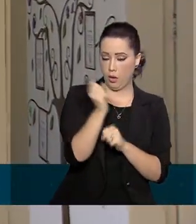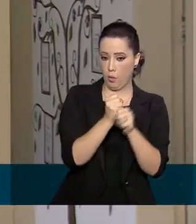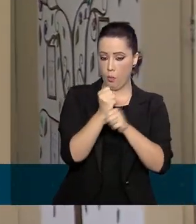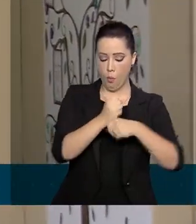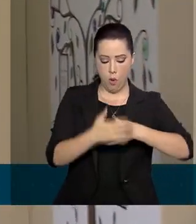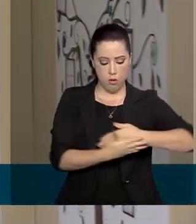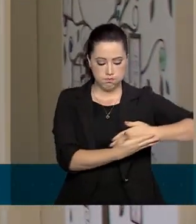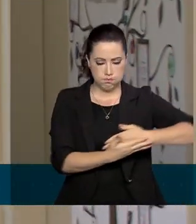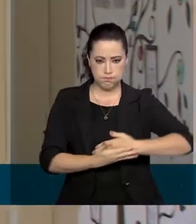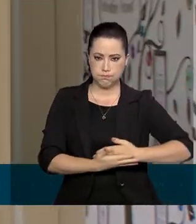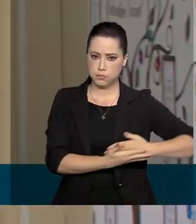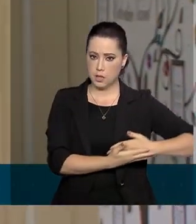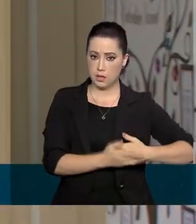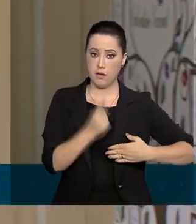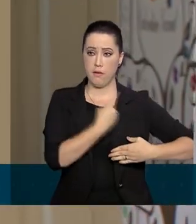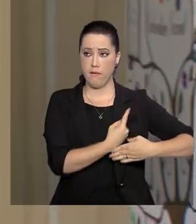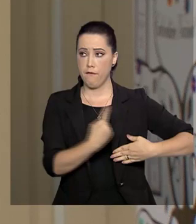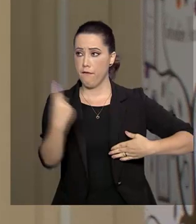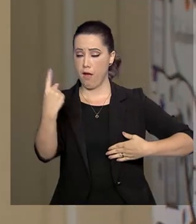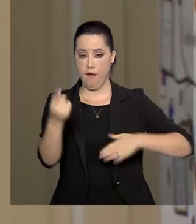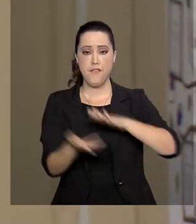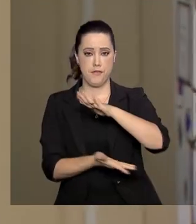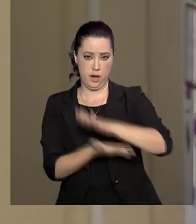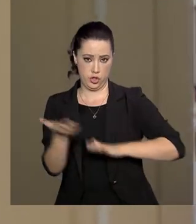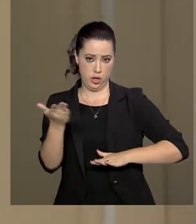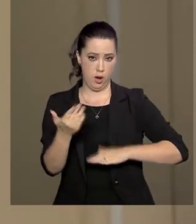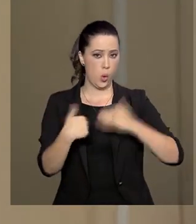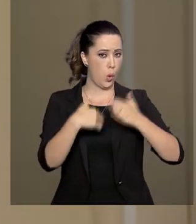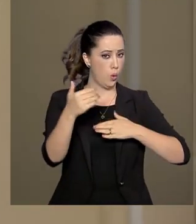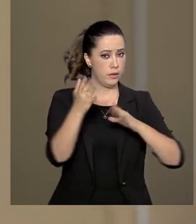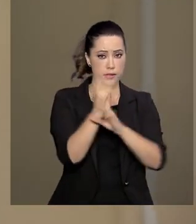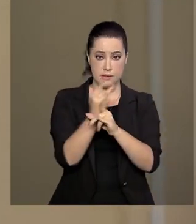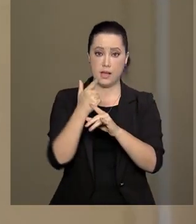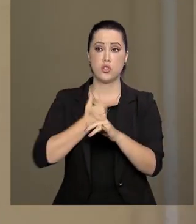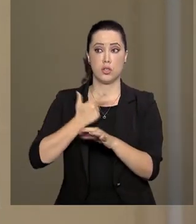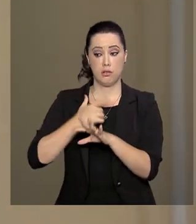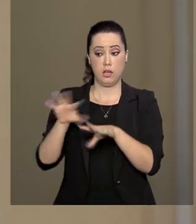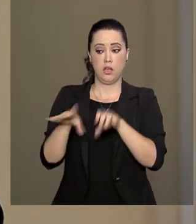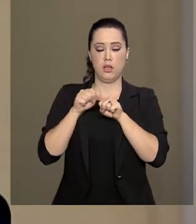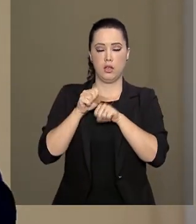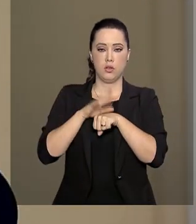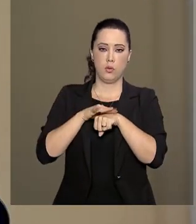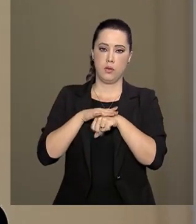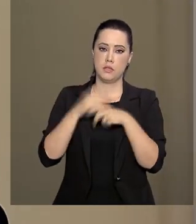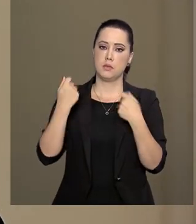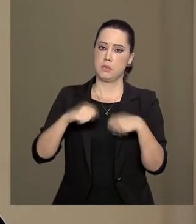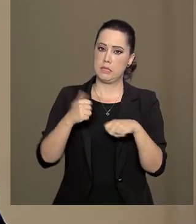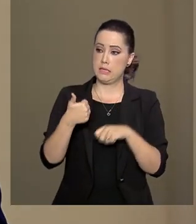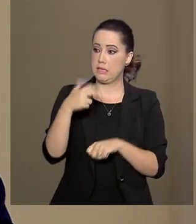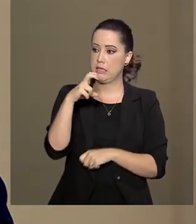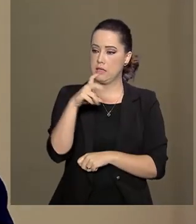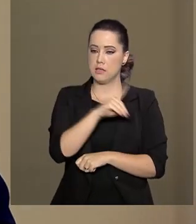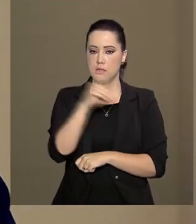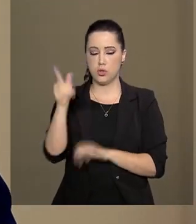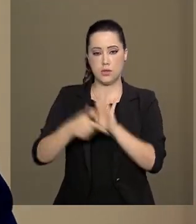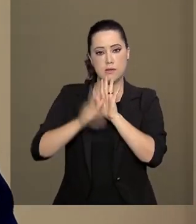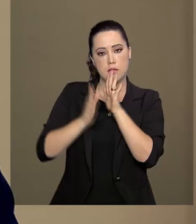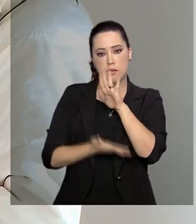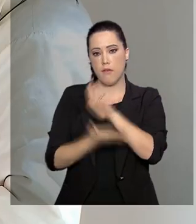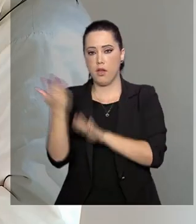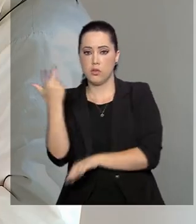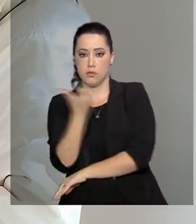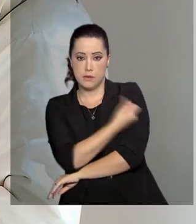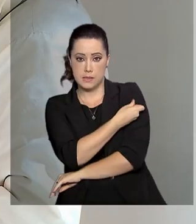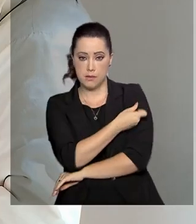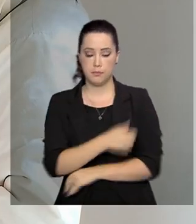43 municípios que apresentam o surto de sarampo, sejam vacinadas pelo menos 15 dias antes da viagem.